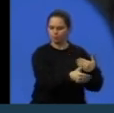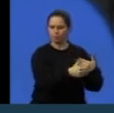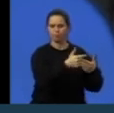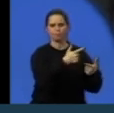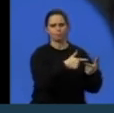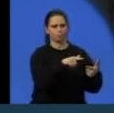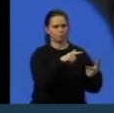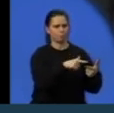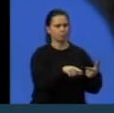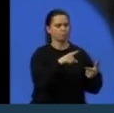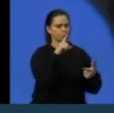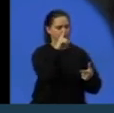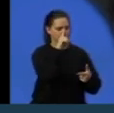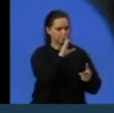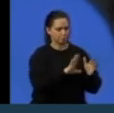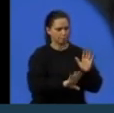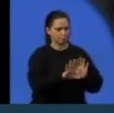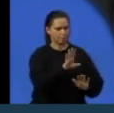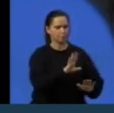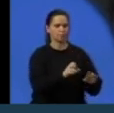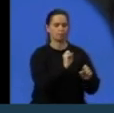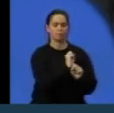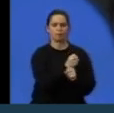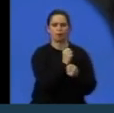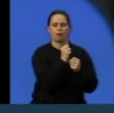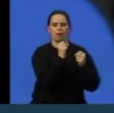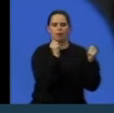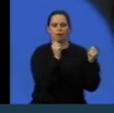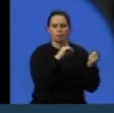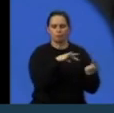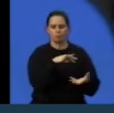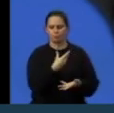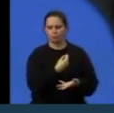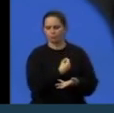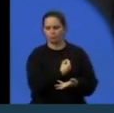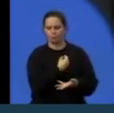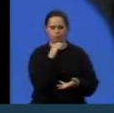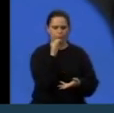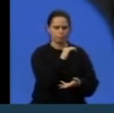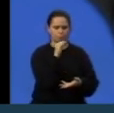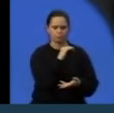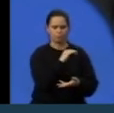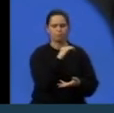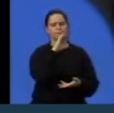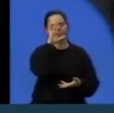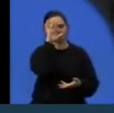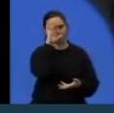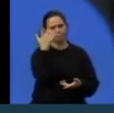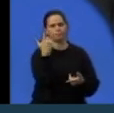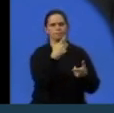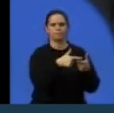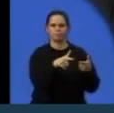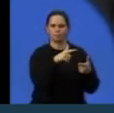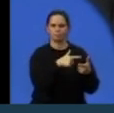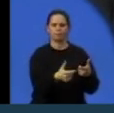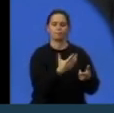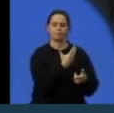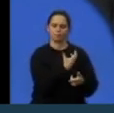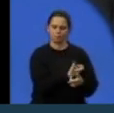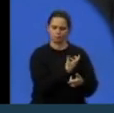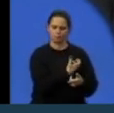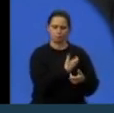de risco, por conta de situações de estresse, tem sido muito comum casos de acidente